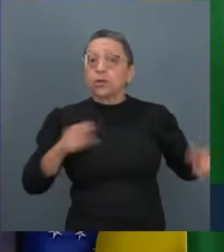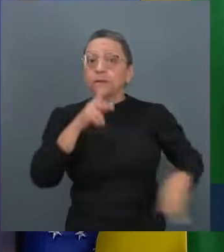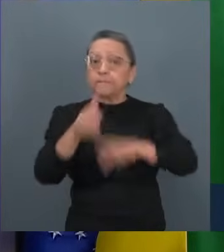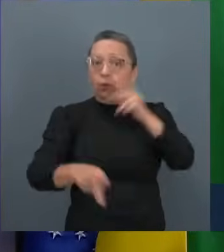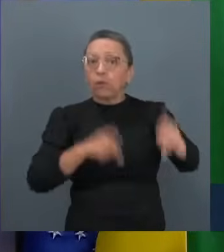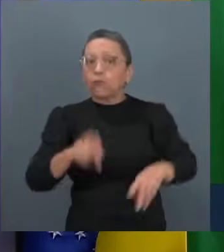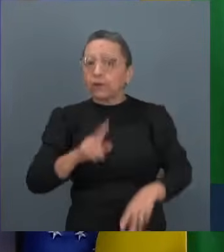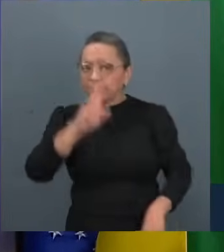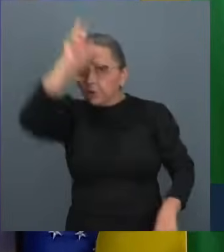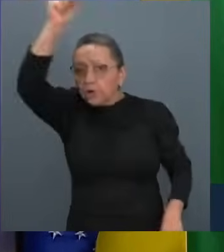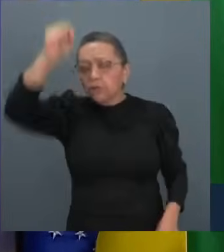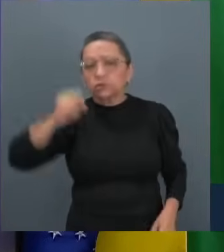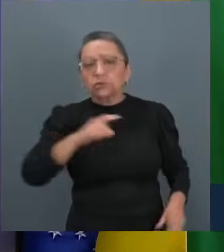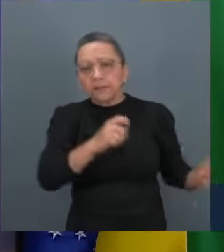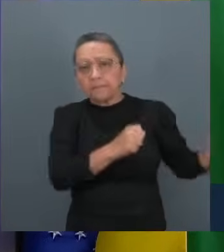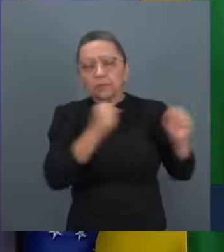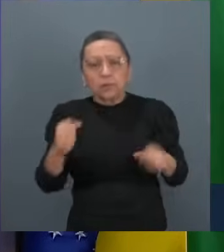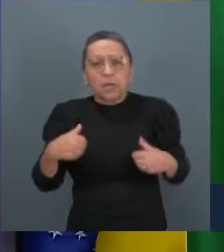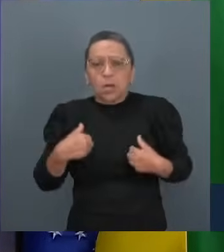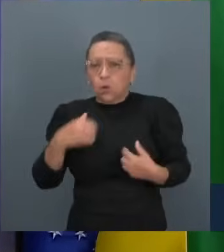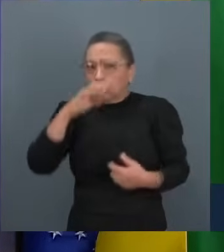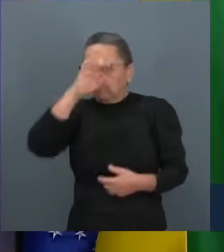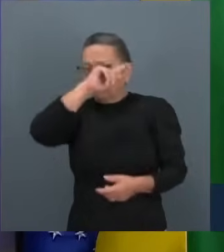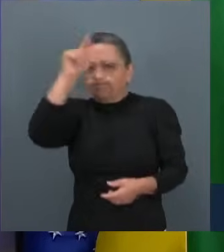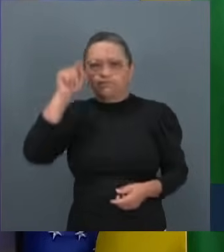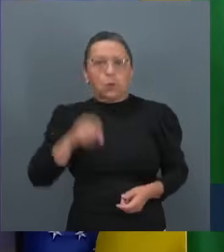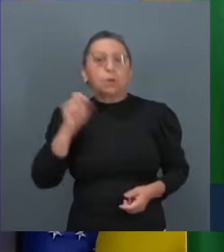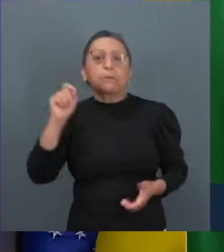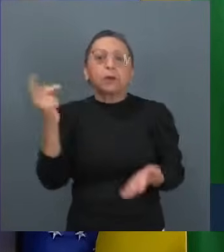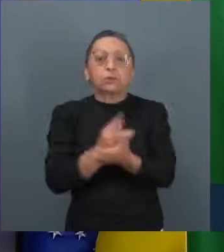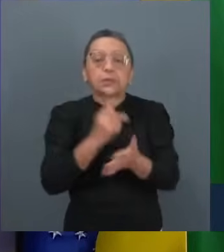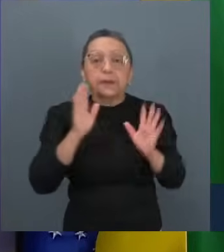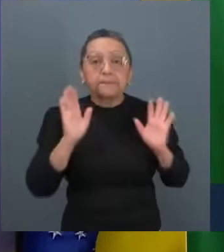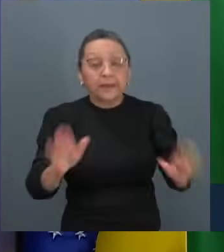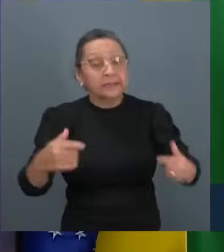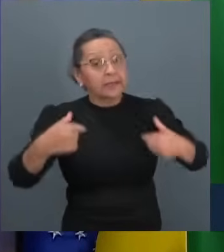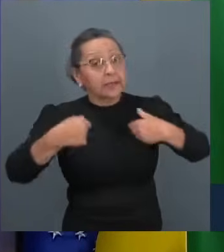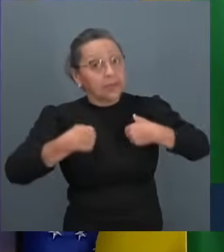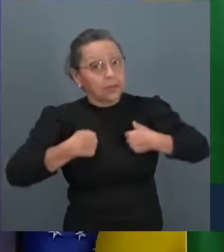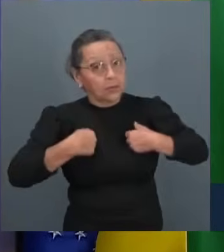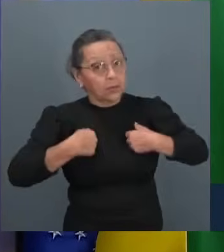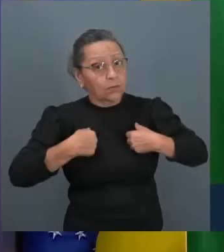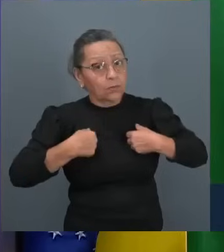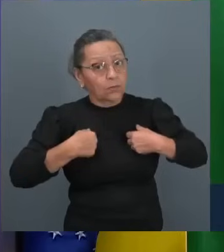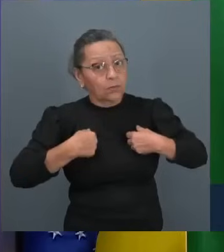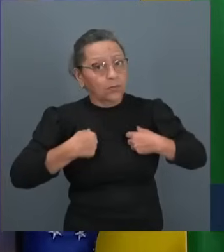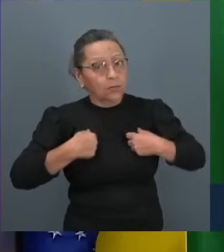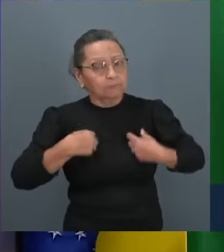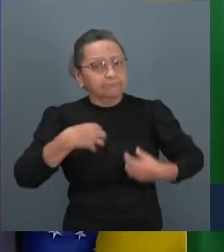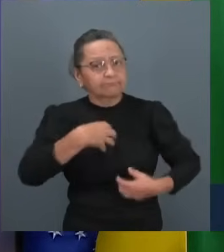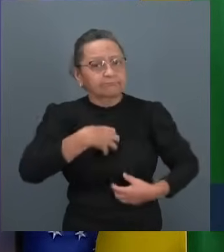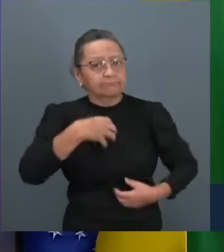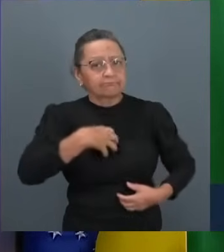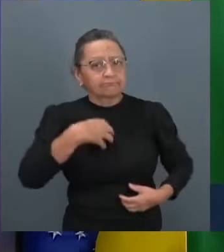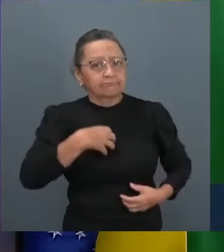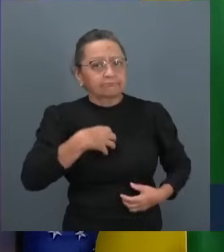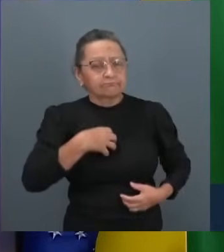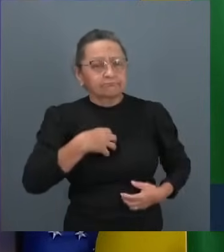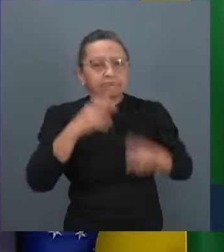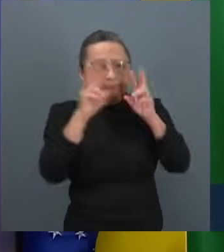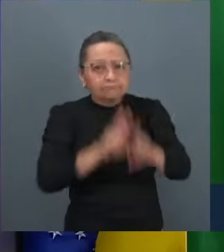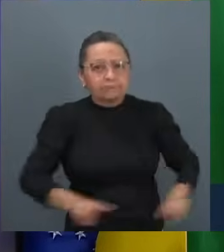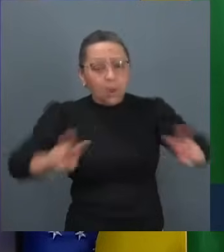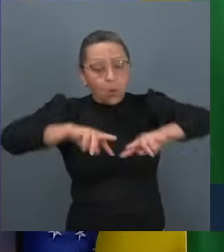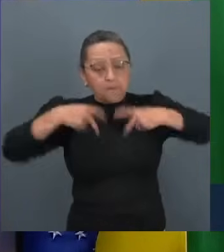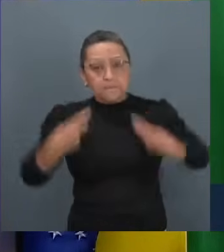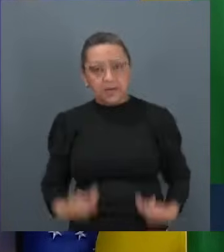pode acontecer. Mas aos olhos dos homens, e não de Deus que está no controle